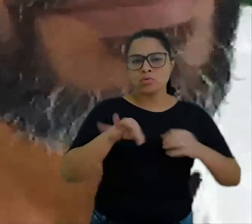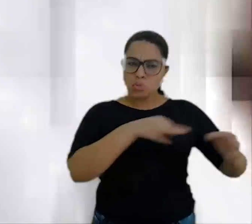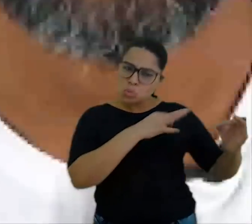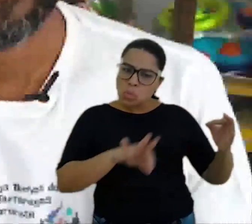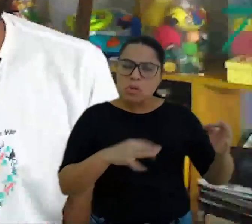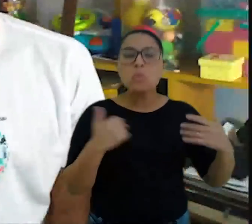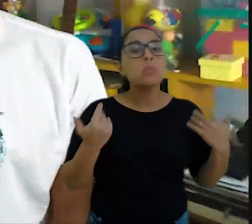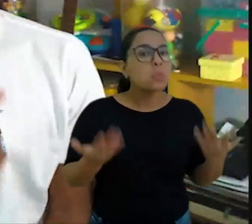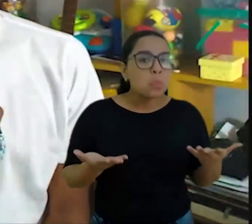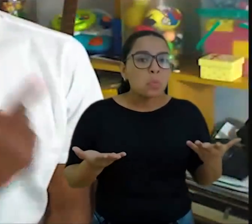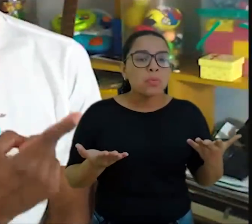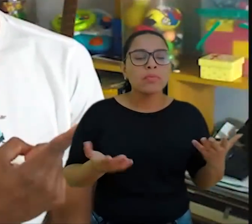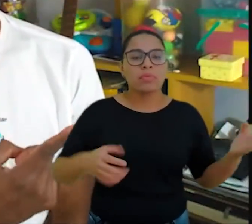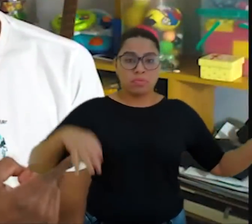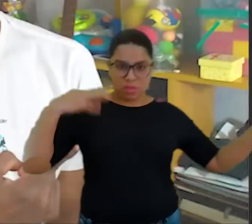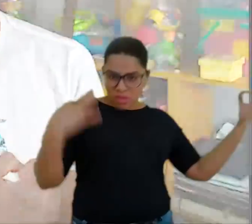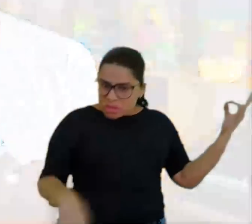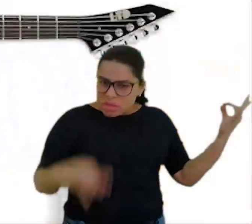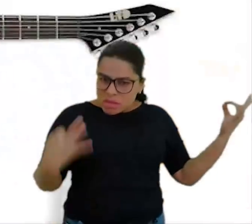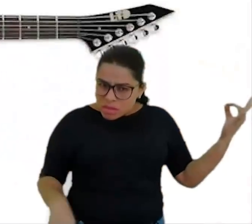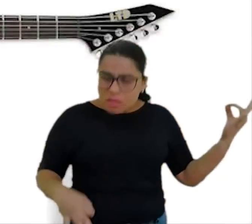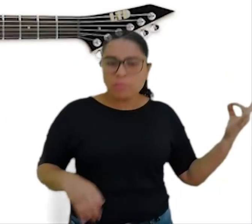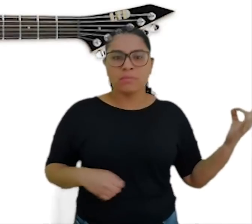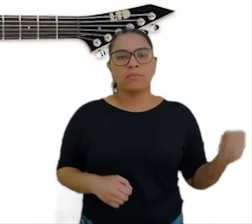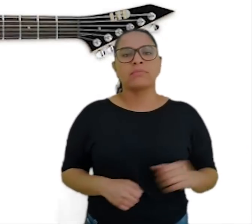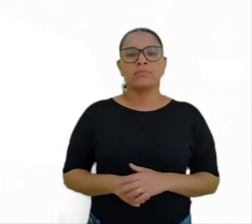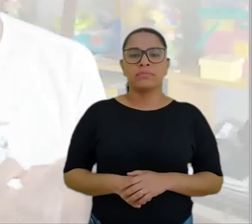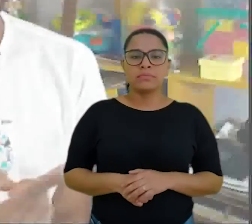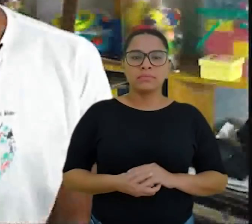de guitarra,